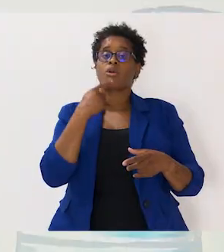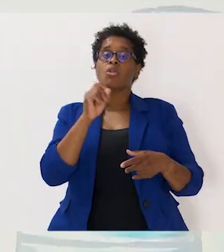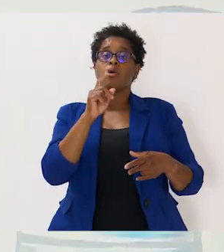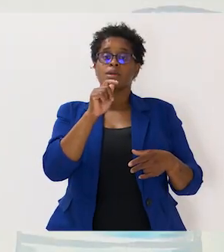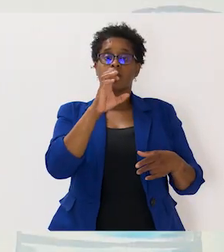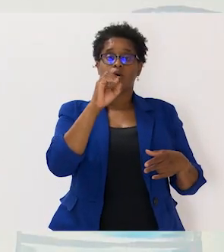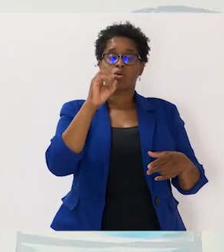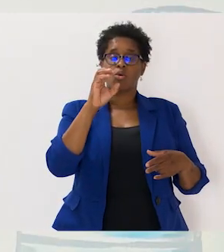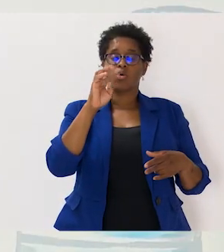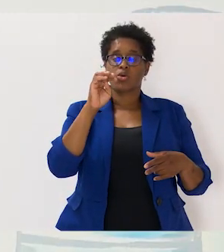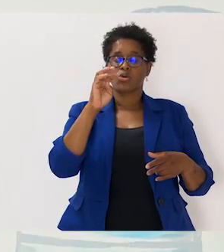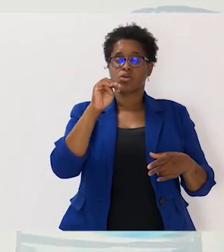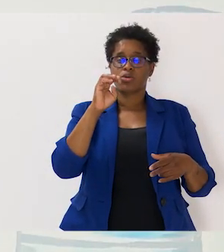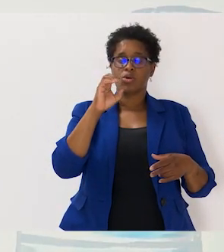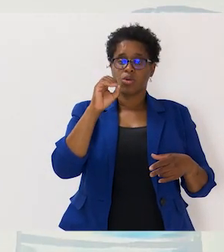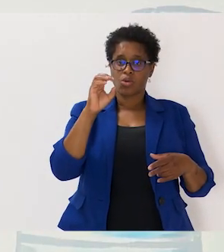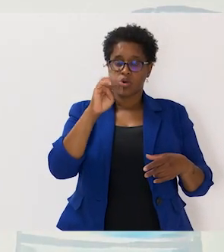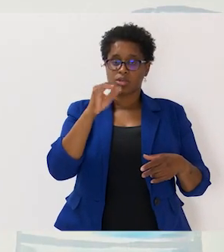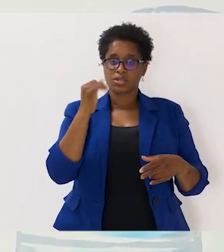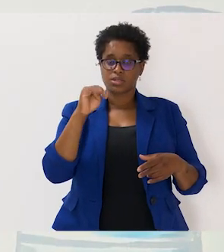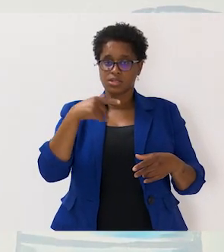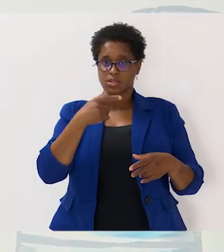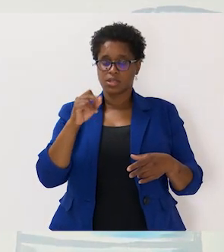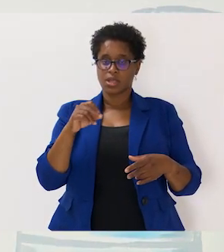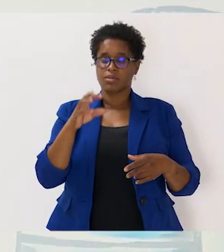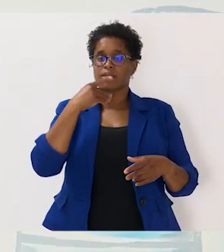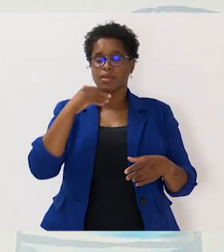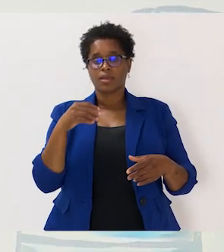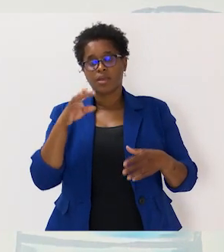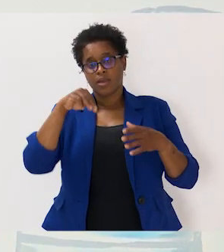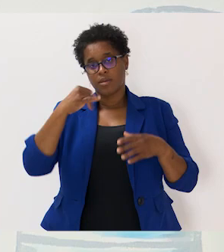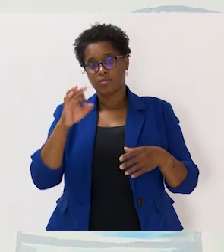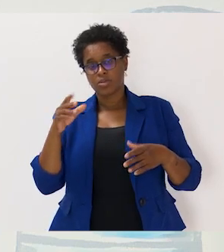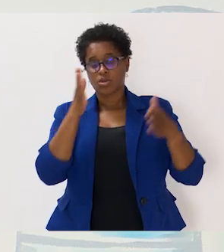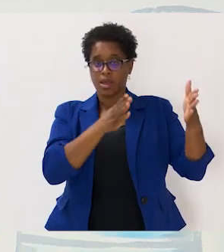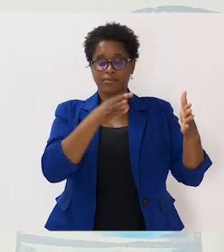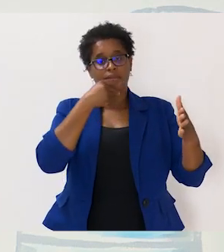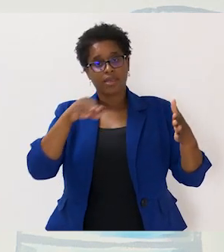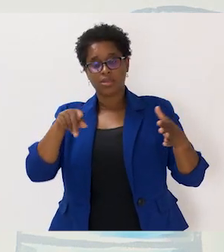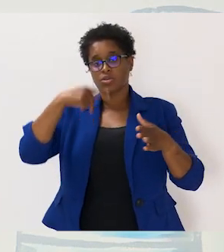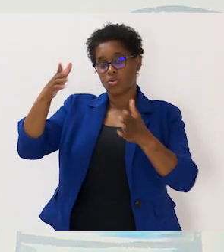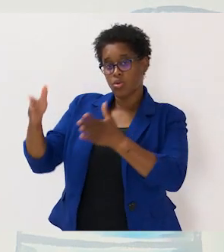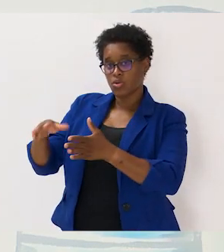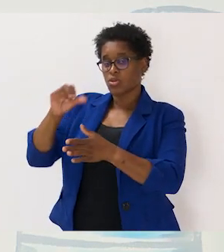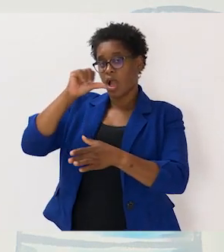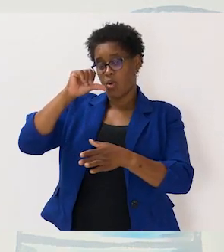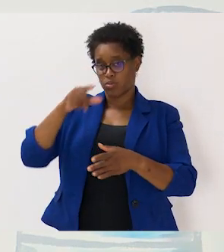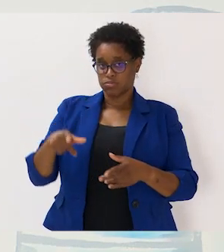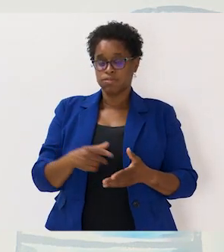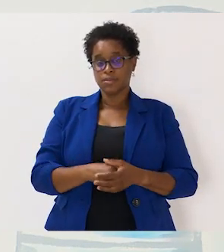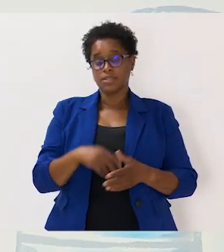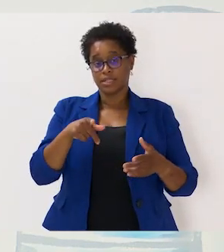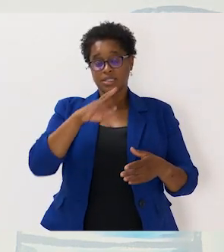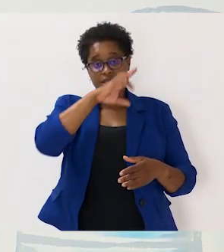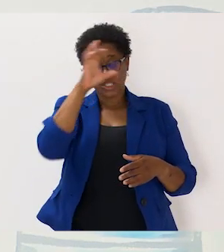ecossistema misto, porque de um lado nós temos um ecossistema terrestre e do outro nós temos um ecossistema aquático. E nesta região